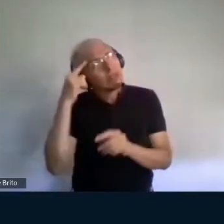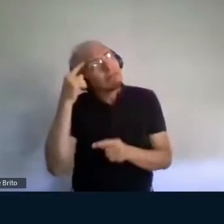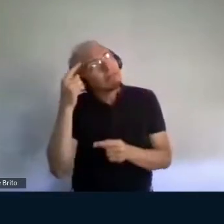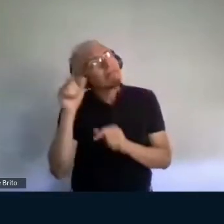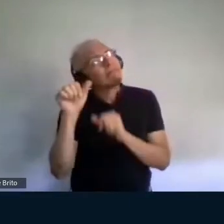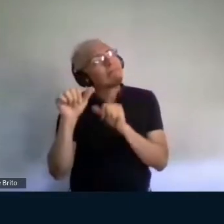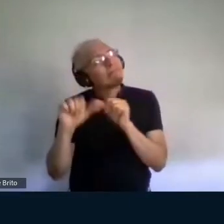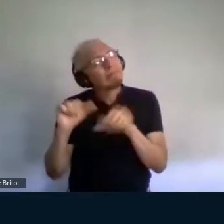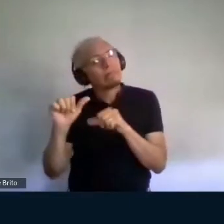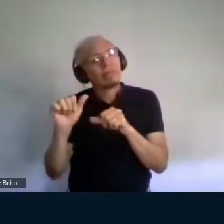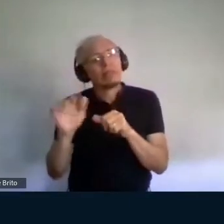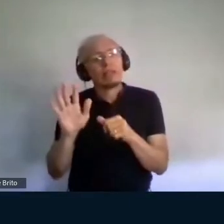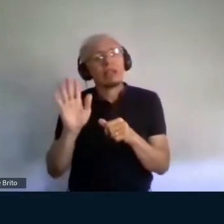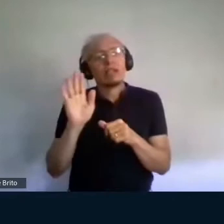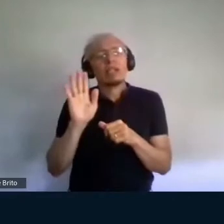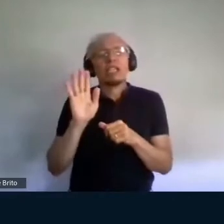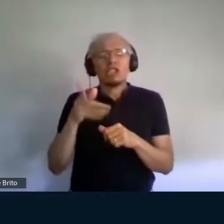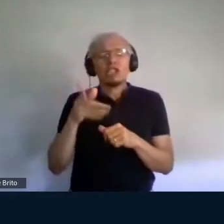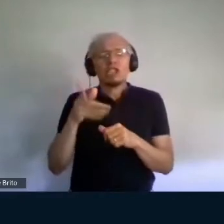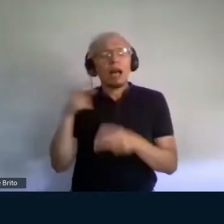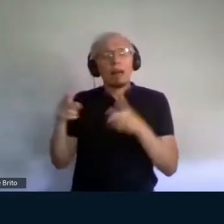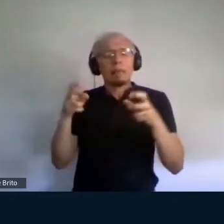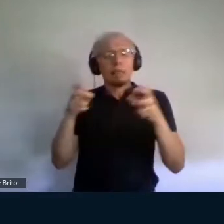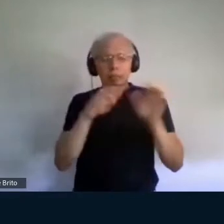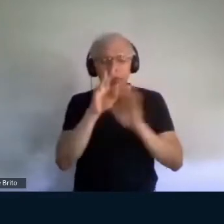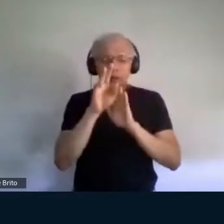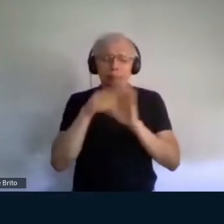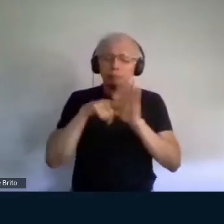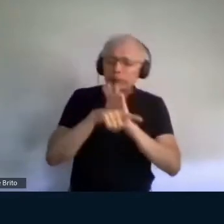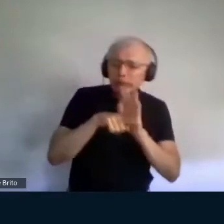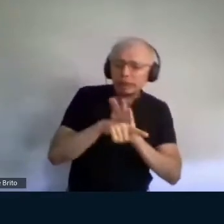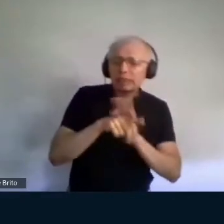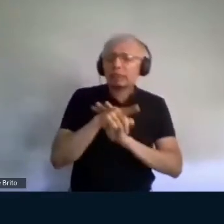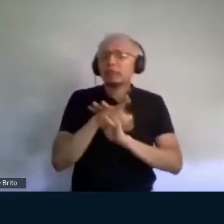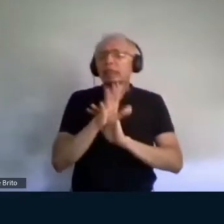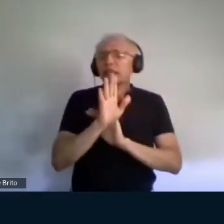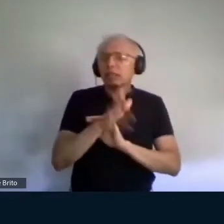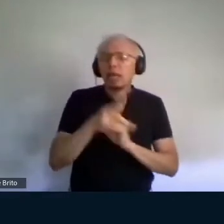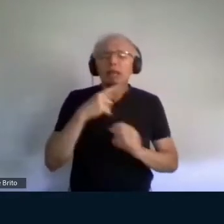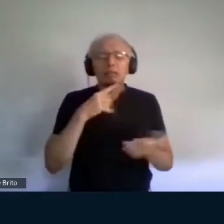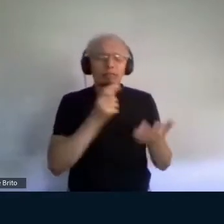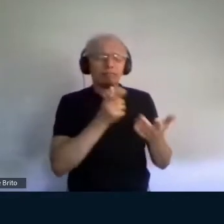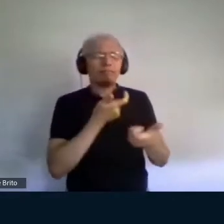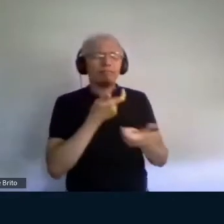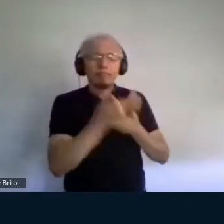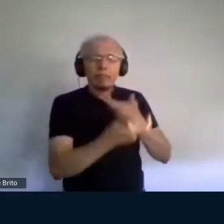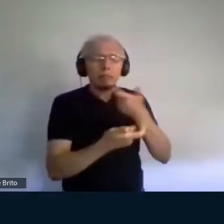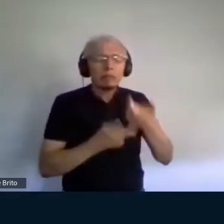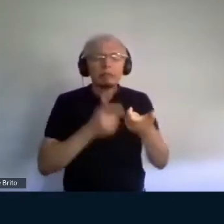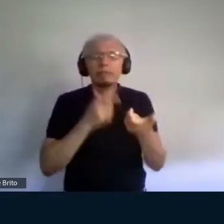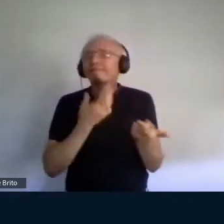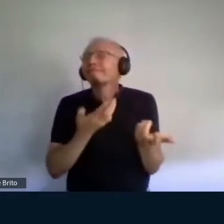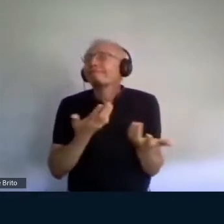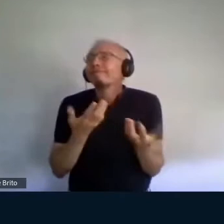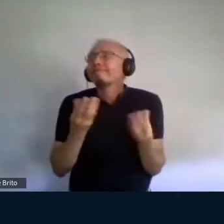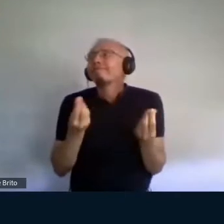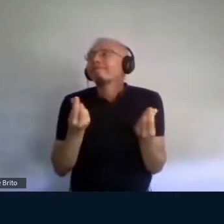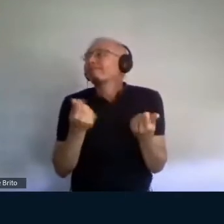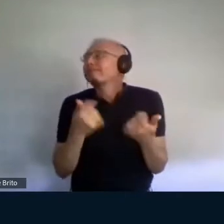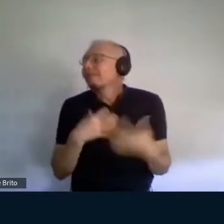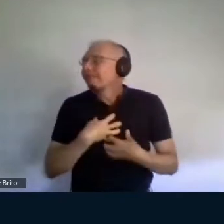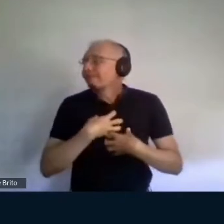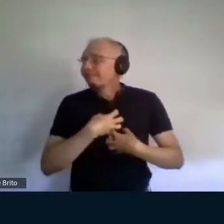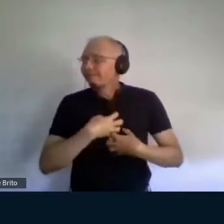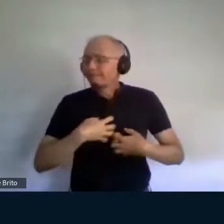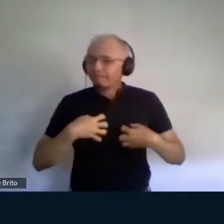que eu destaco isso em trabalhos de pesquisadores, são termos que têm me incomodado bastante e